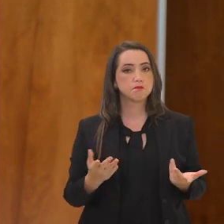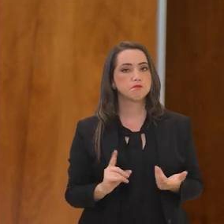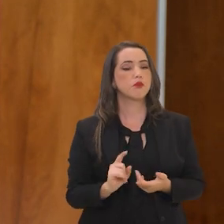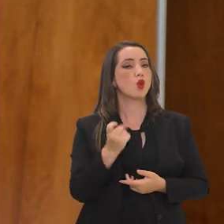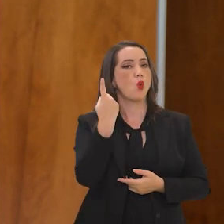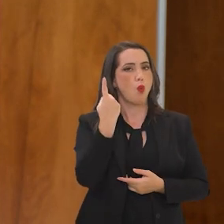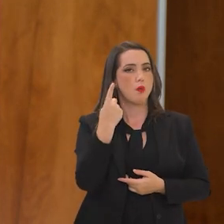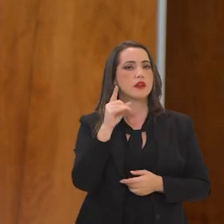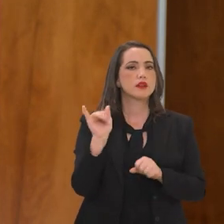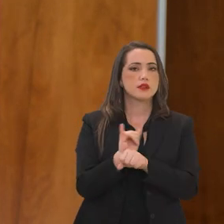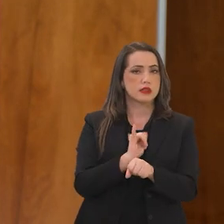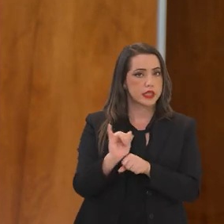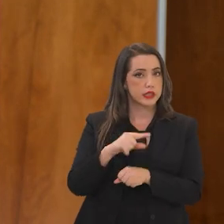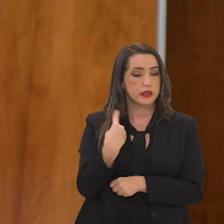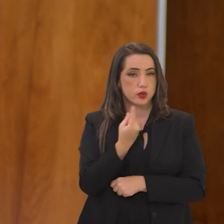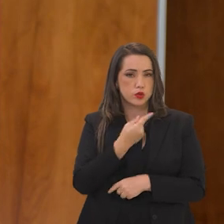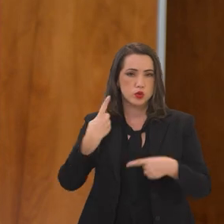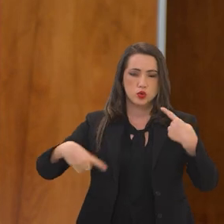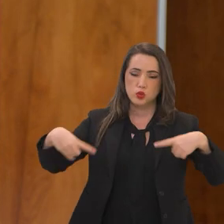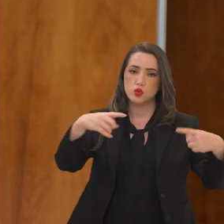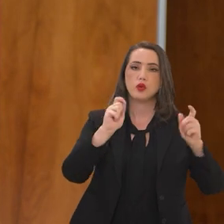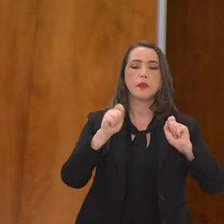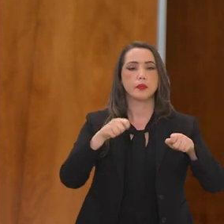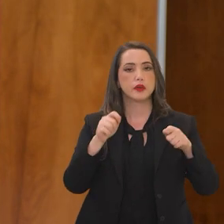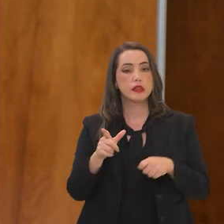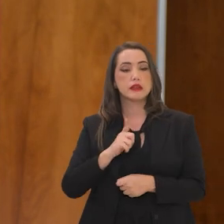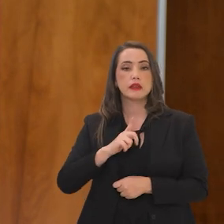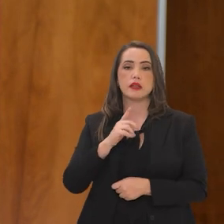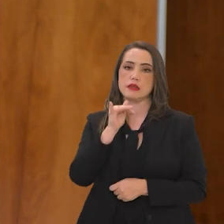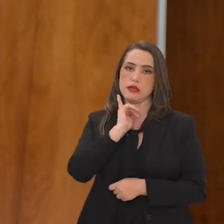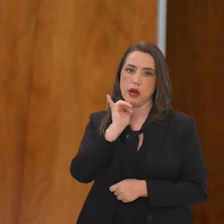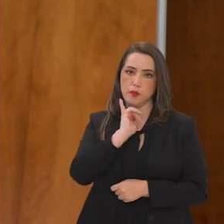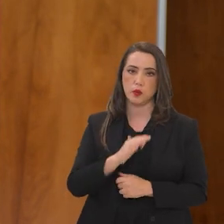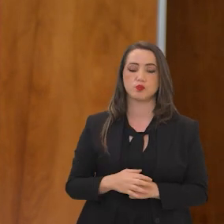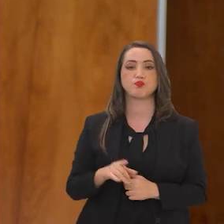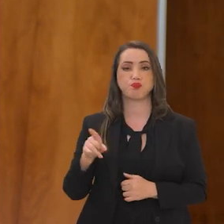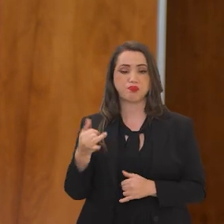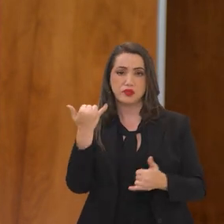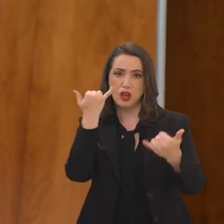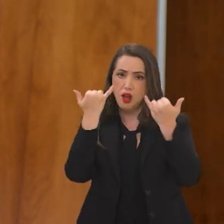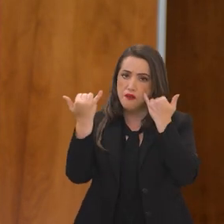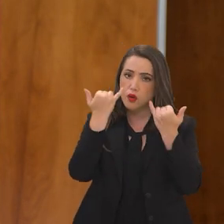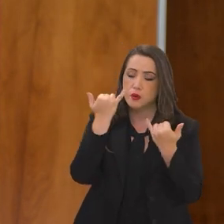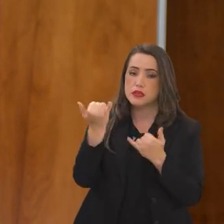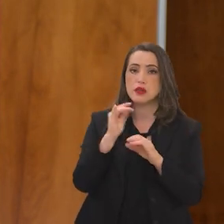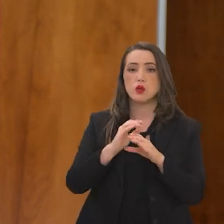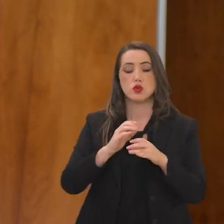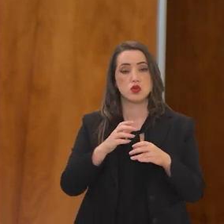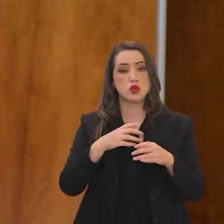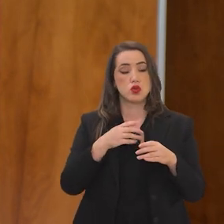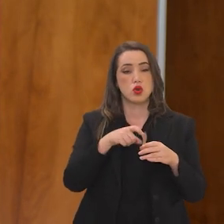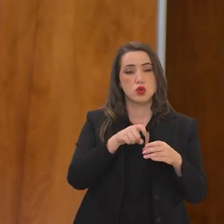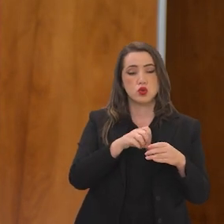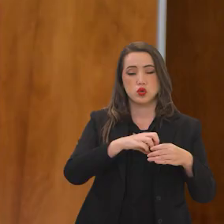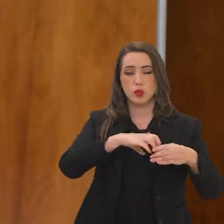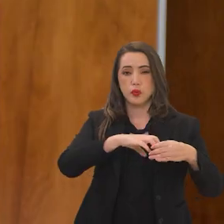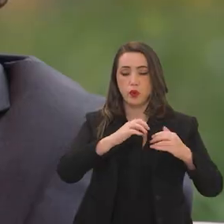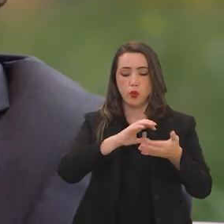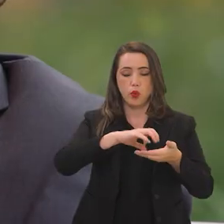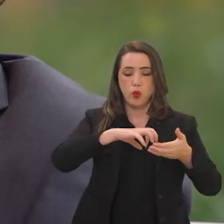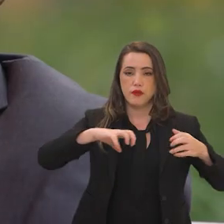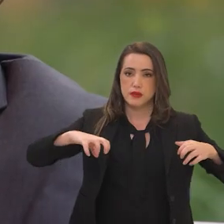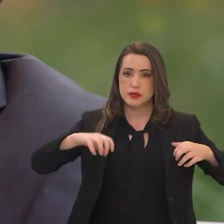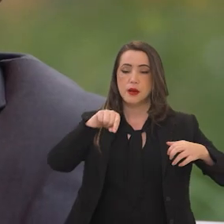então uma das estratégias que nós estamos discutindo é poder incorporar por exemplo a informação sobre a licença maternidade de jovens